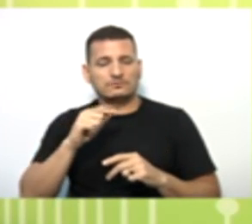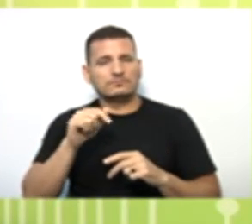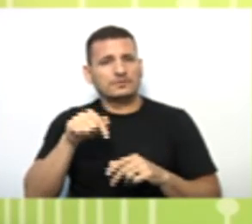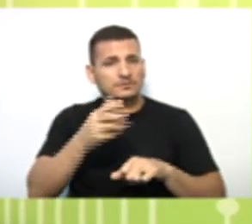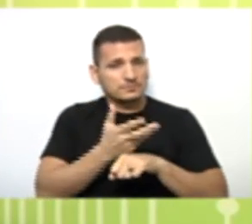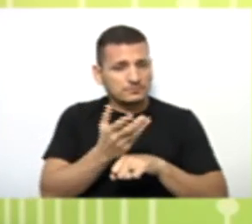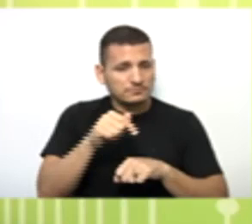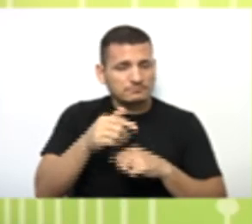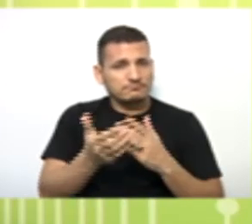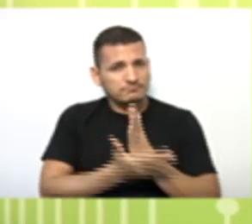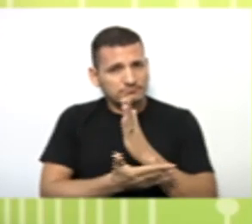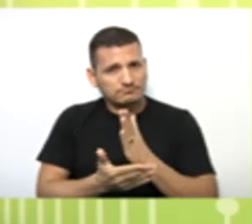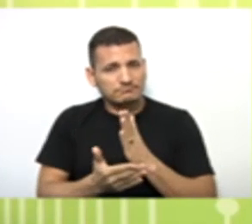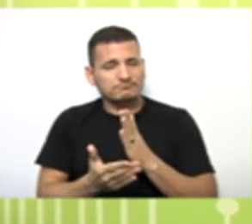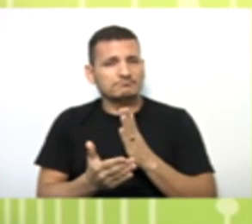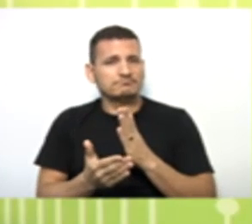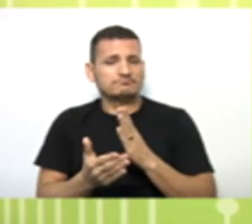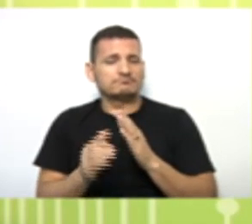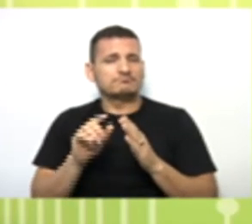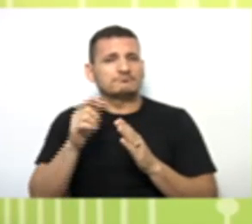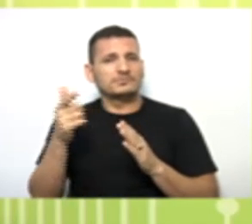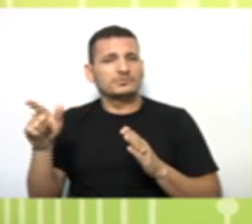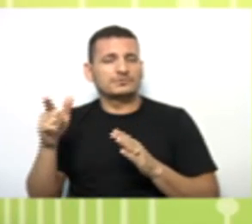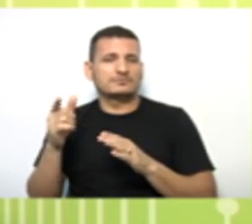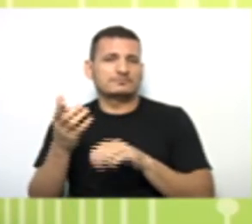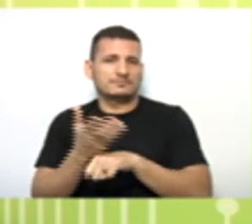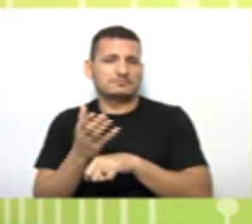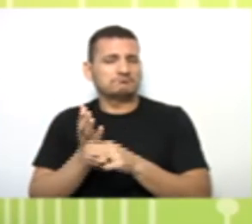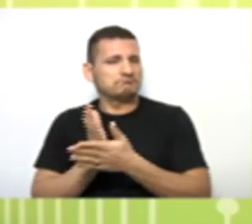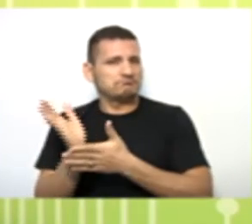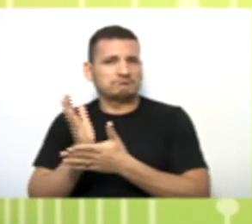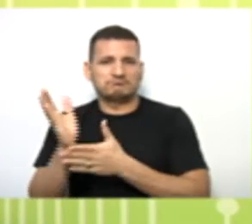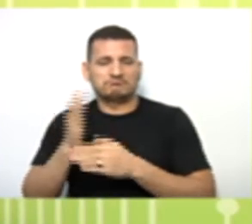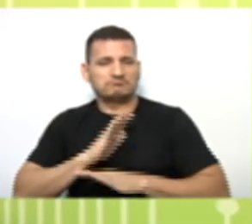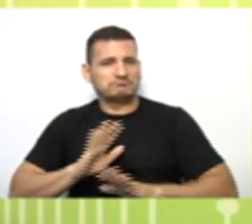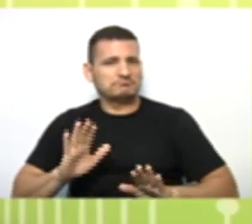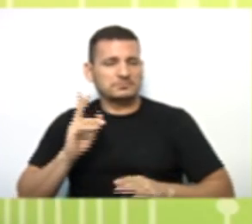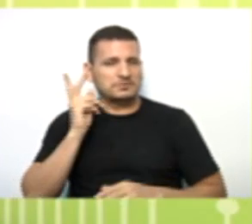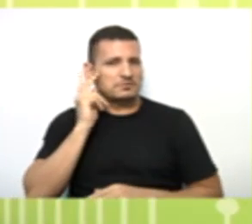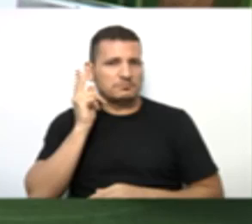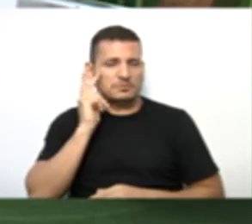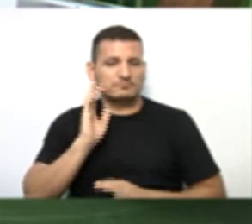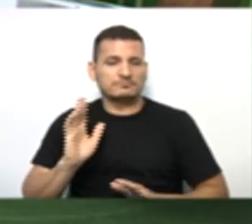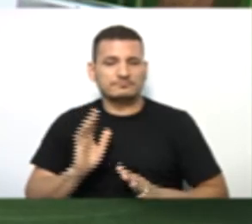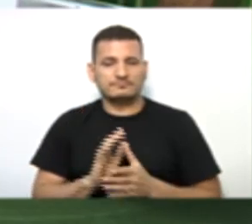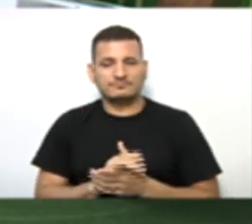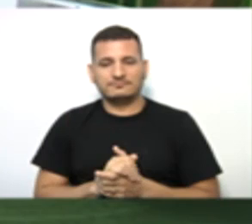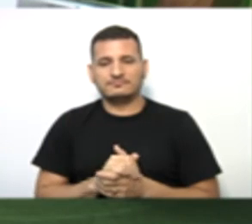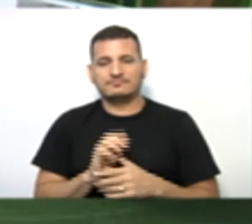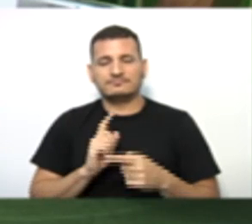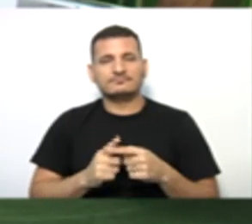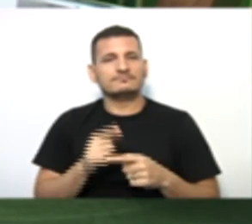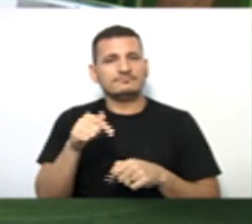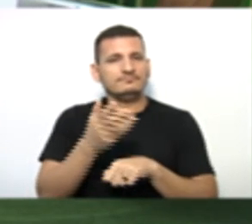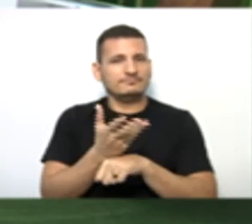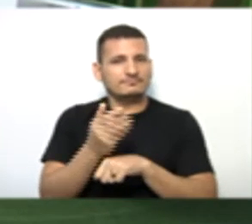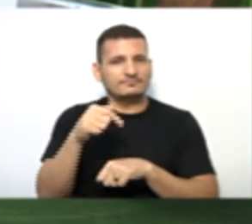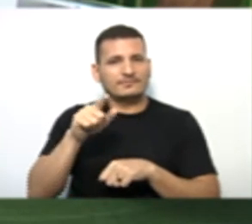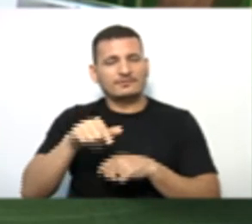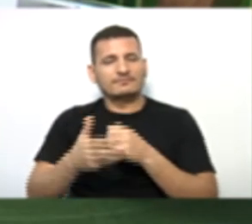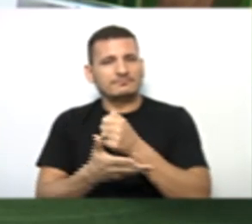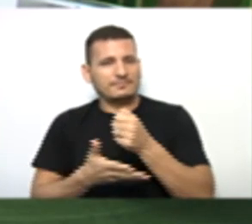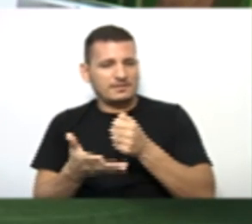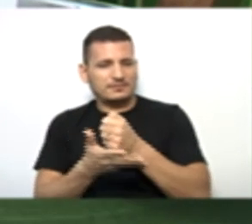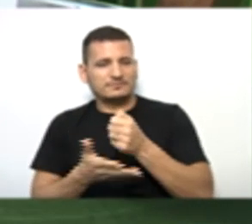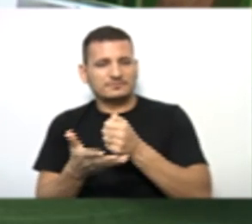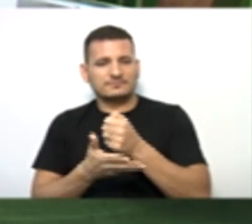disciplina, né, professor? Teve êxito nessa disciplina, você consegue passar pelas outras tranquilo. Tranquilo. Não é verdade, professor? Porque essa daqui é a disciplina base. É o